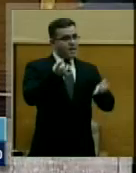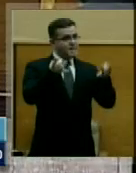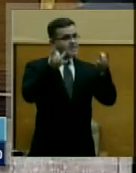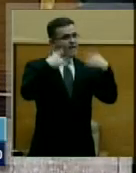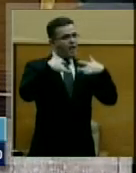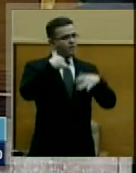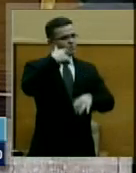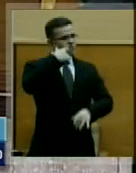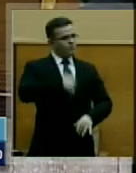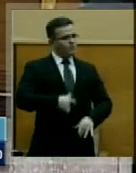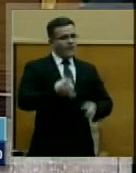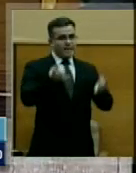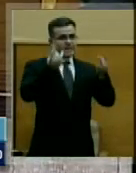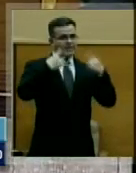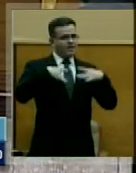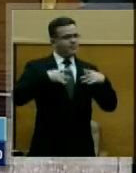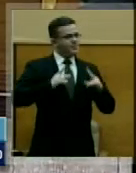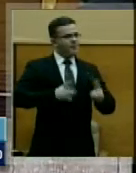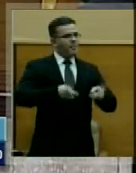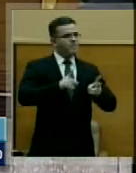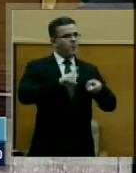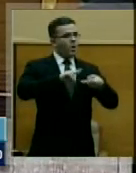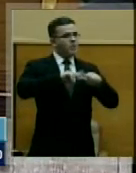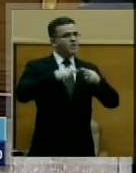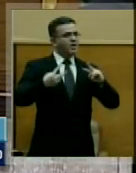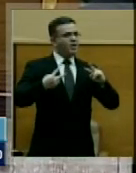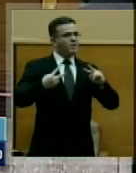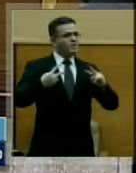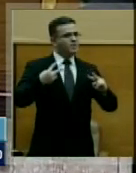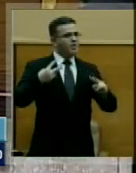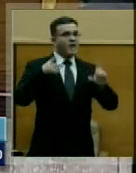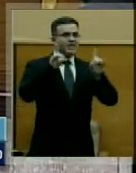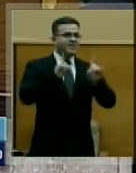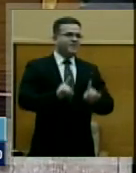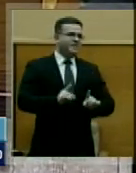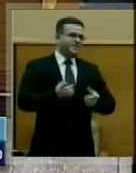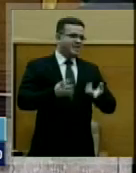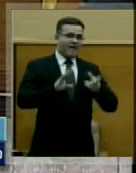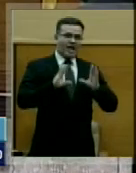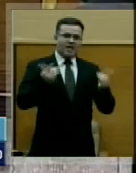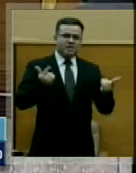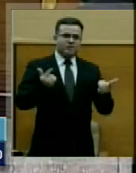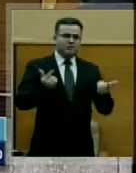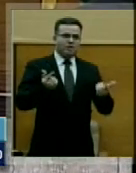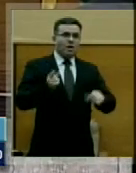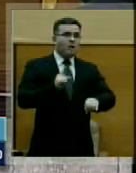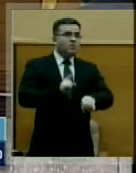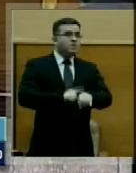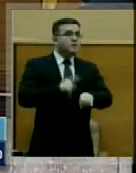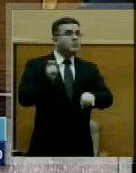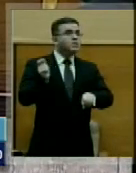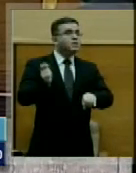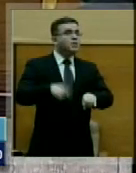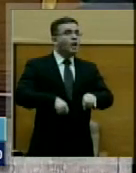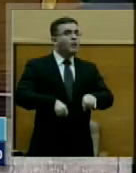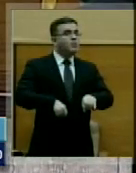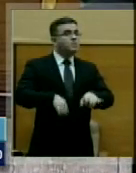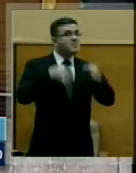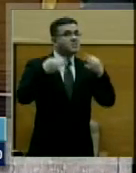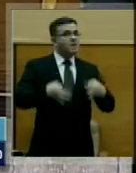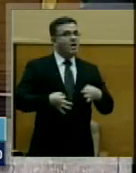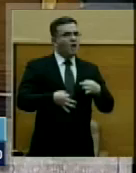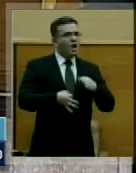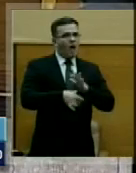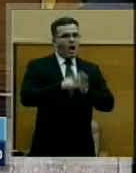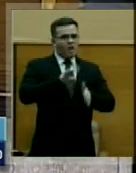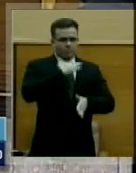nós mesmos o DNA da deficiência. É uma questão de tempo. Se a gente não morrer antes,